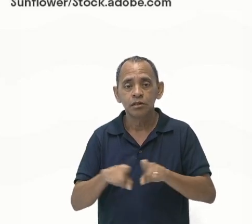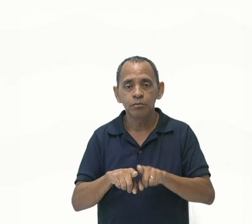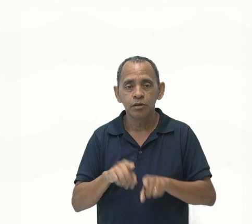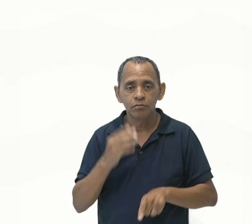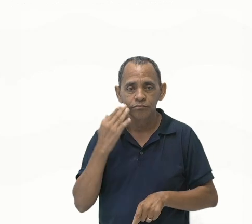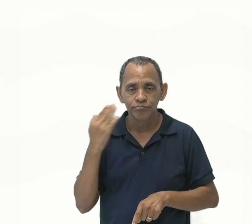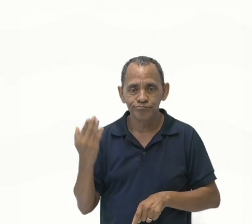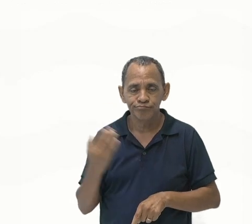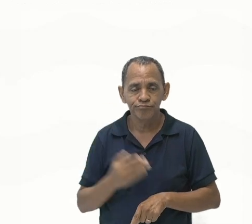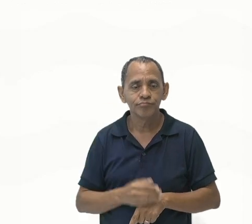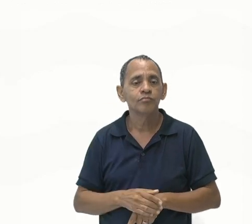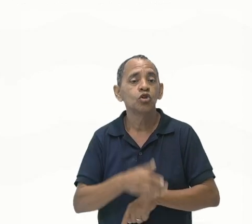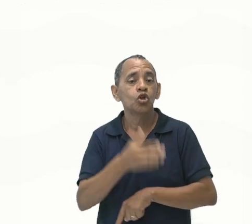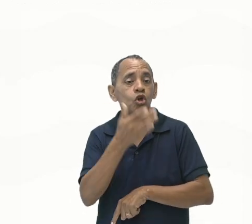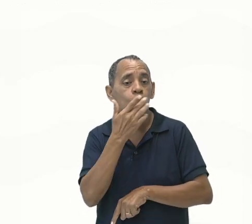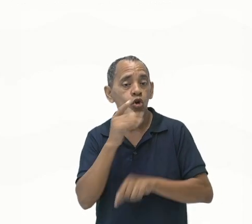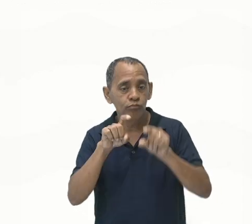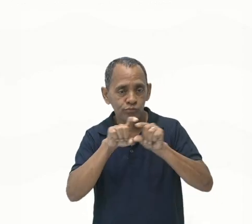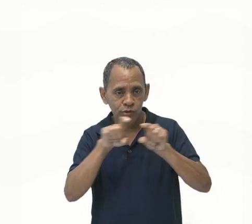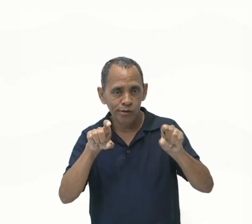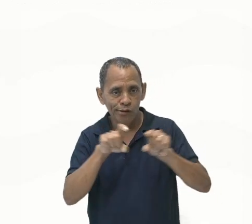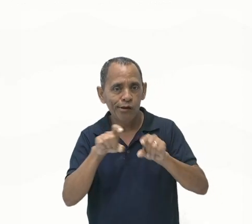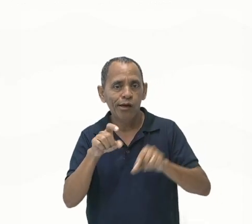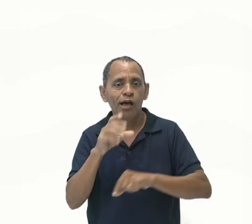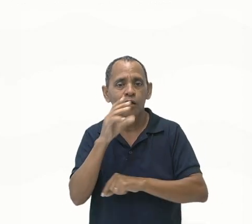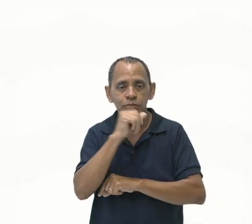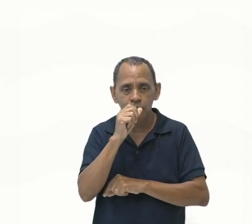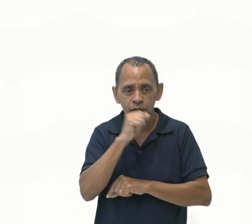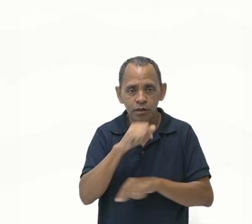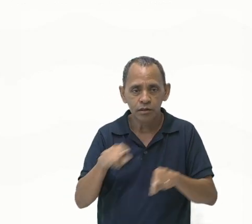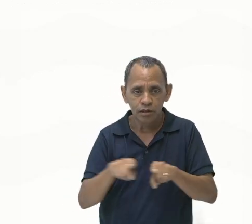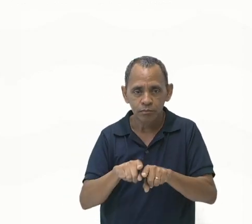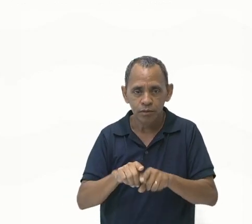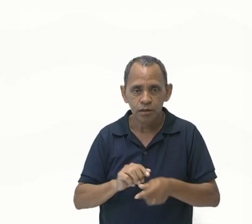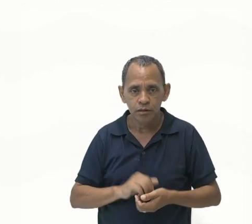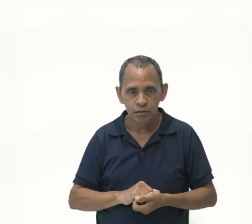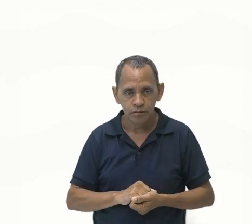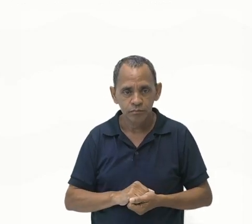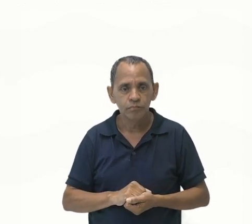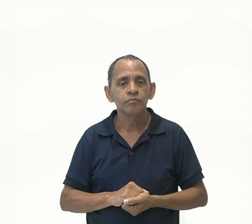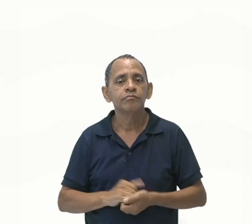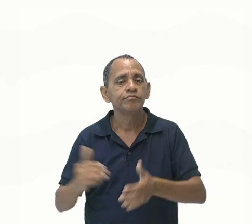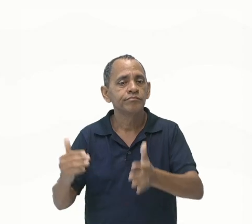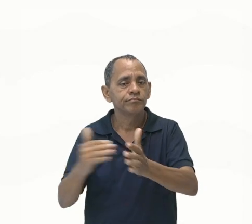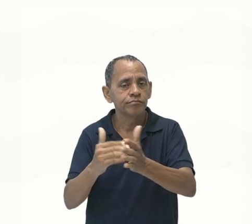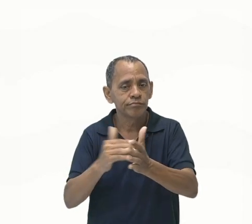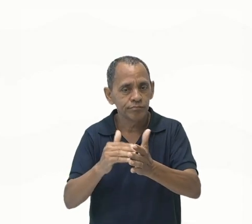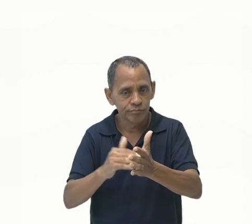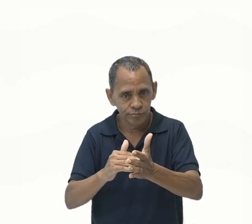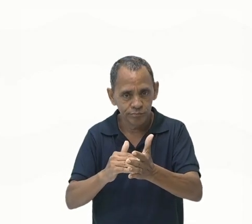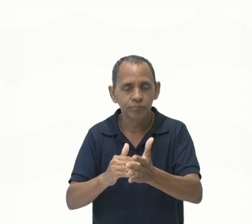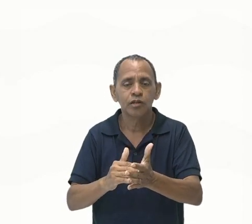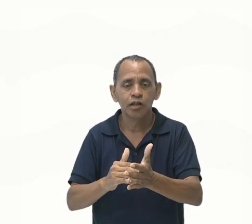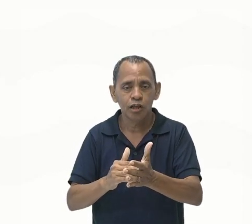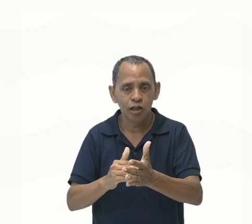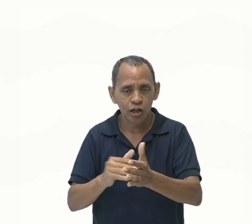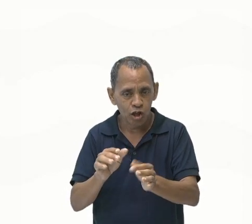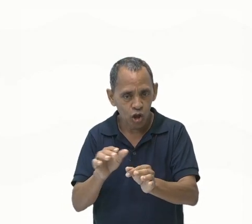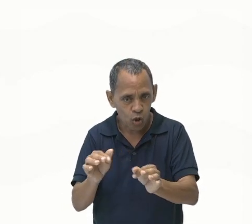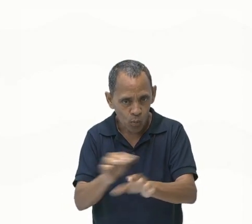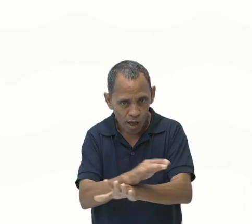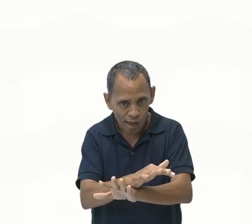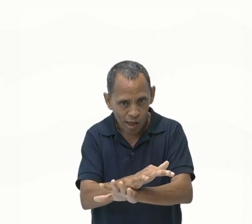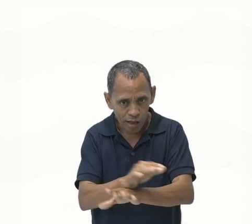comum, a gente tem aqui a outra etapa, que é o mercado comum, e aqui além da derrubada das